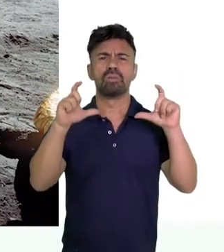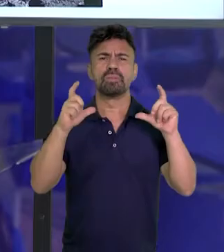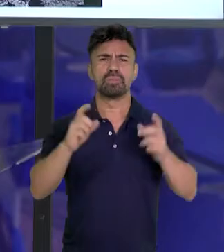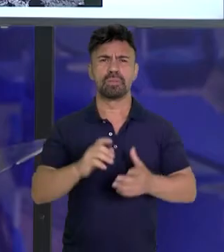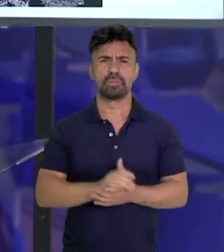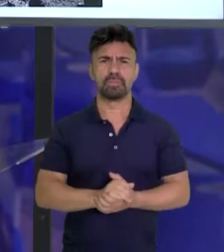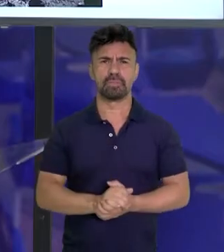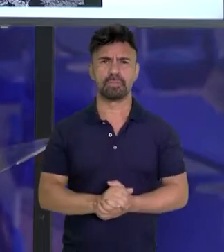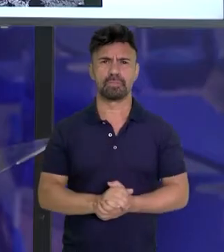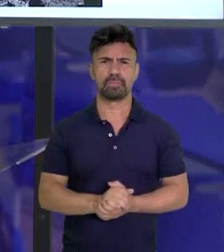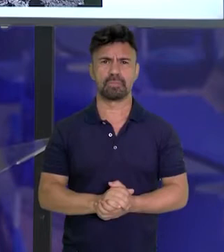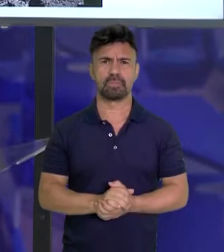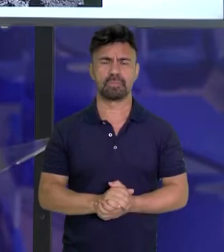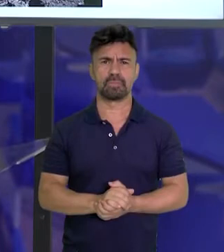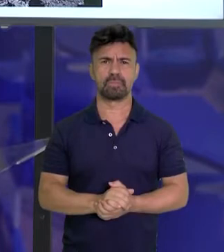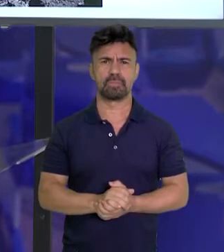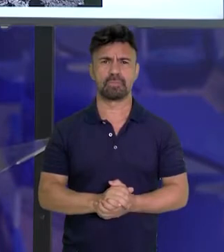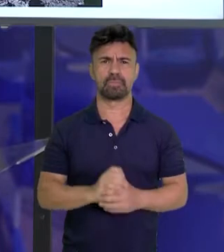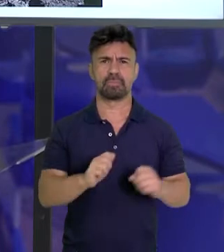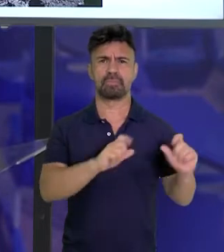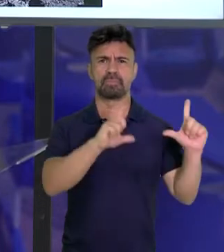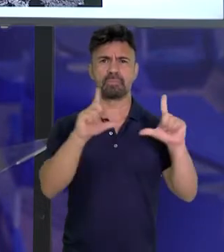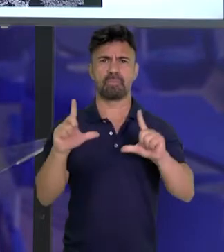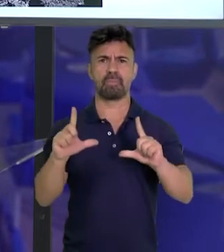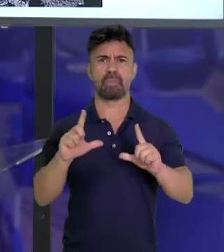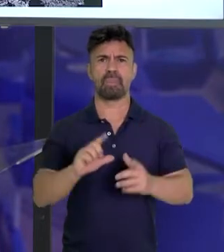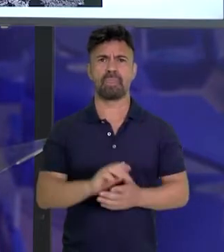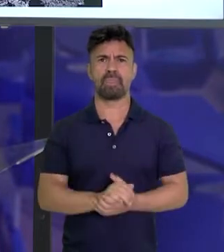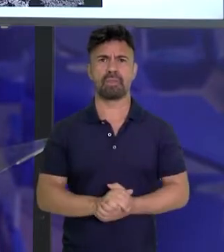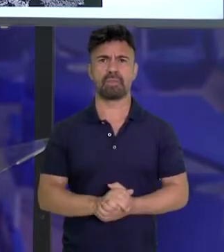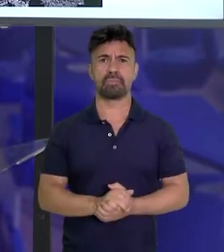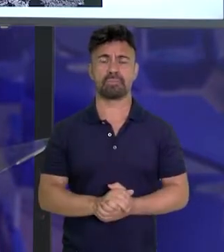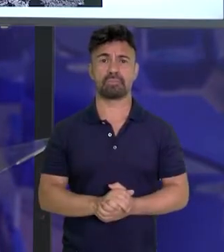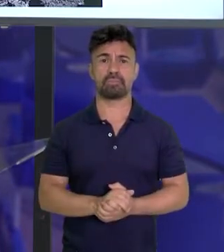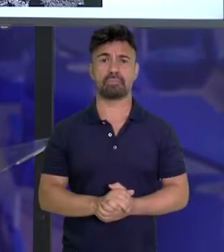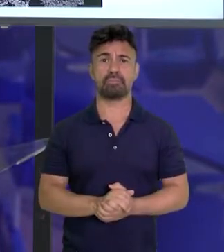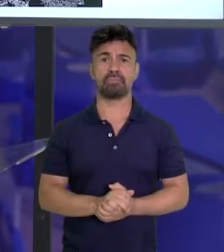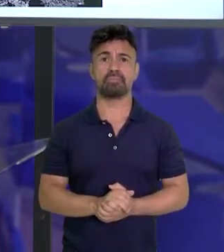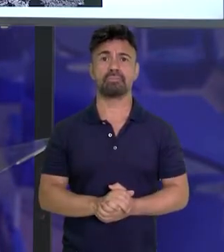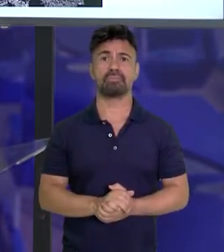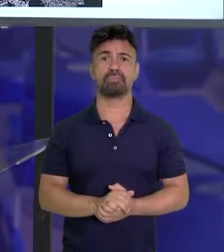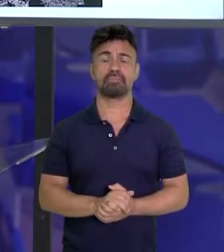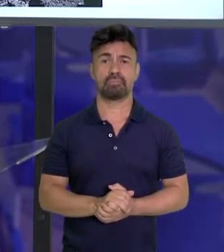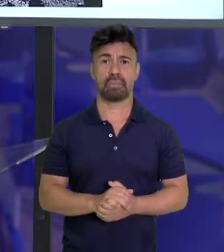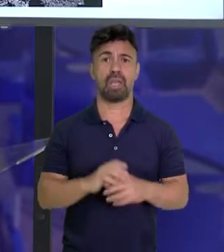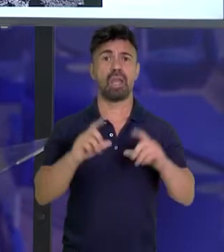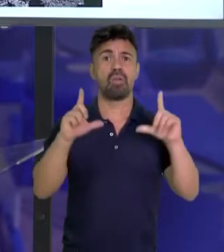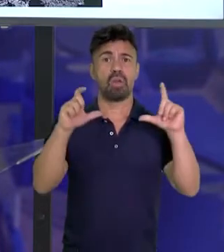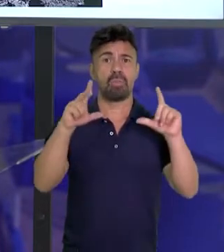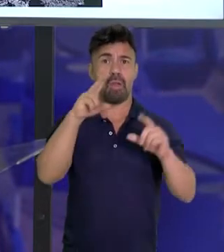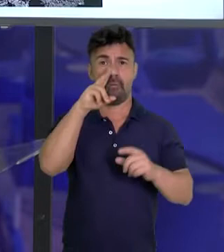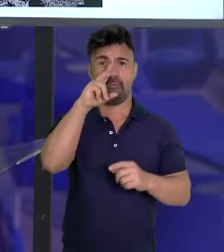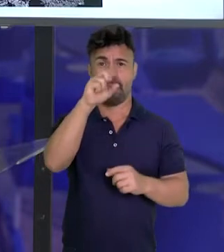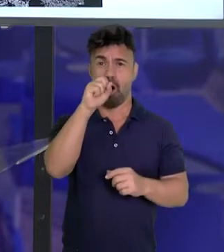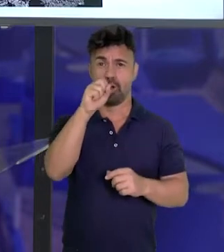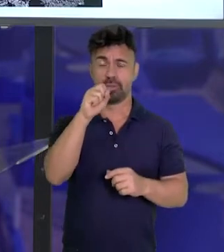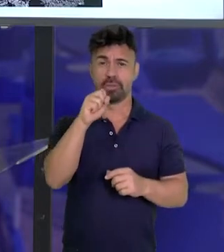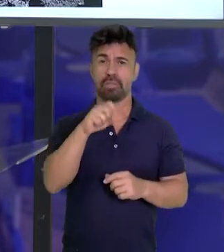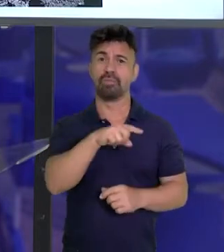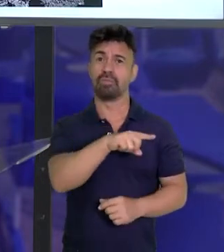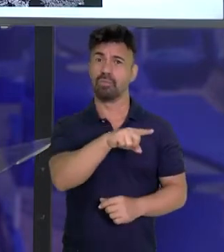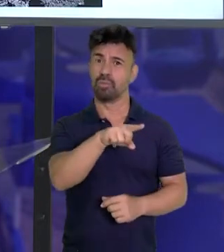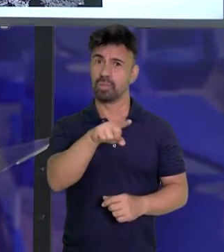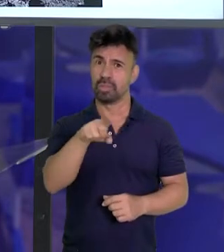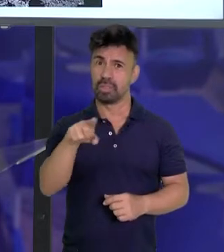imagem? Vamos para a próxima? A próxima é uma imagem mais forte, então eu peço que